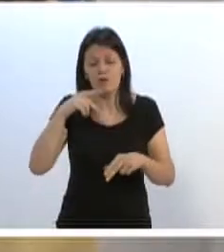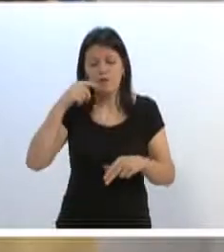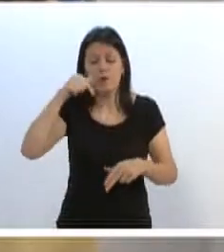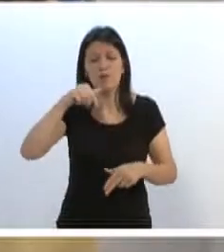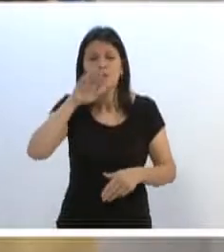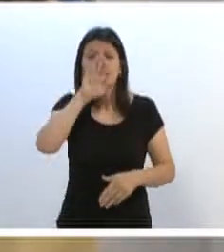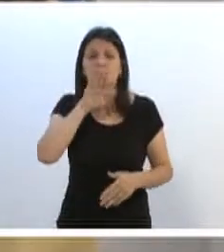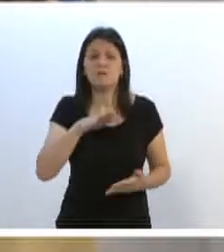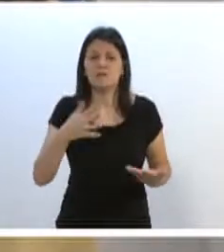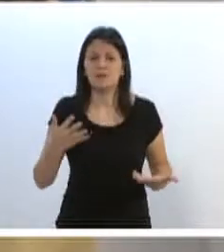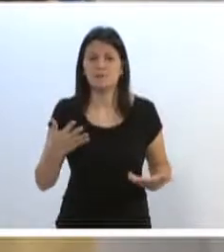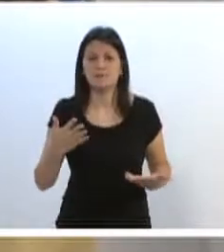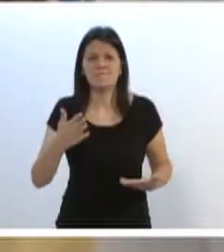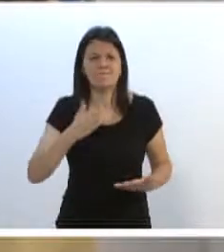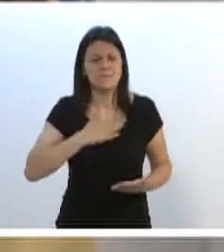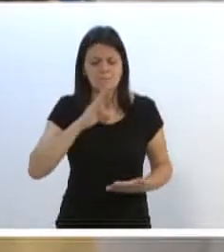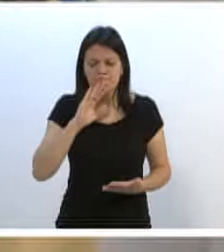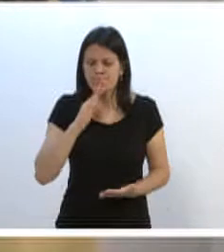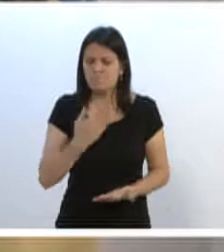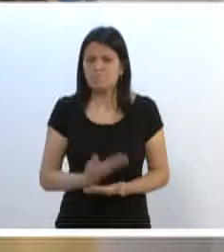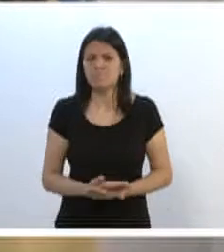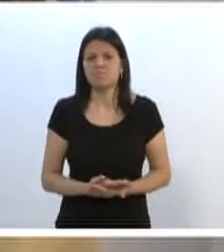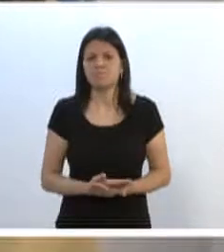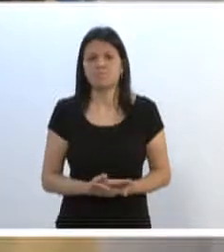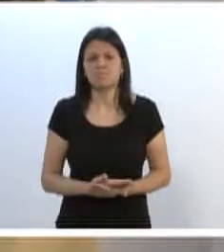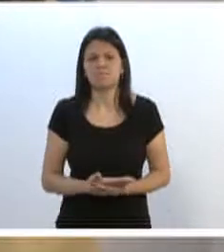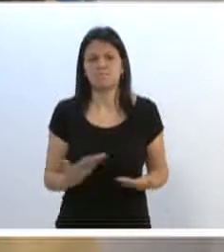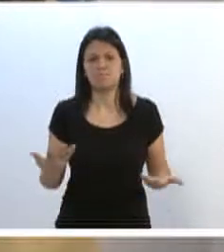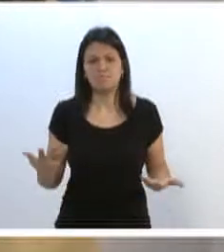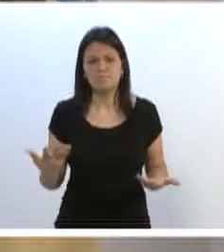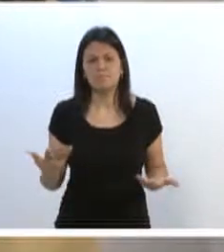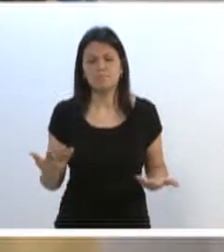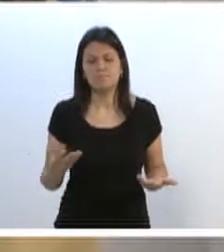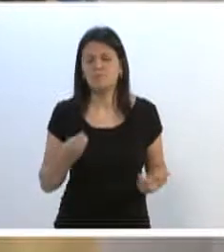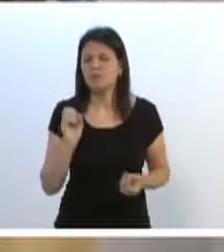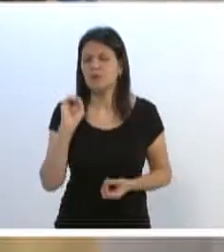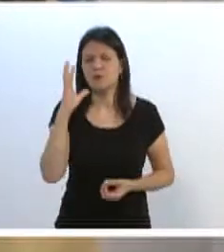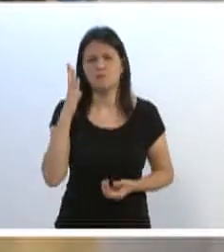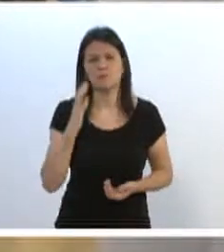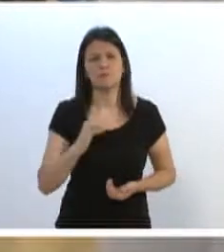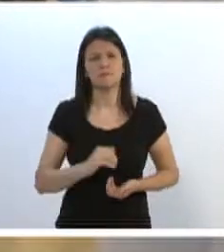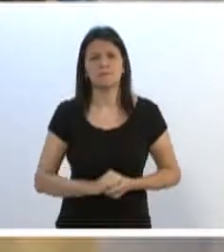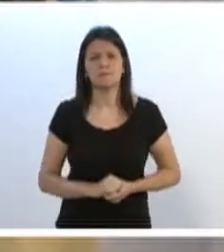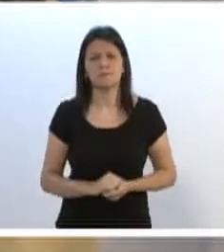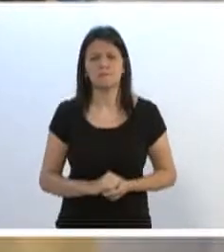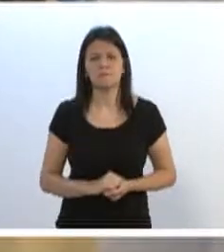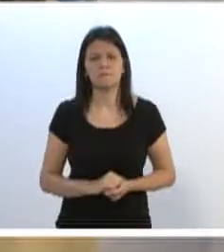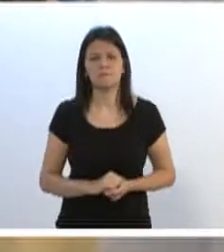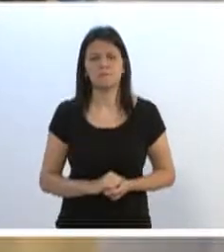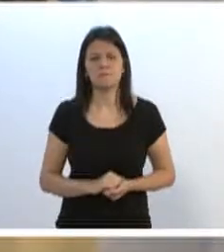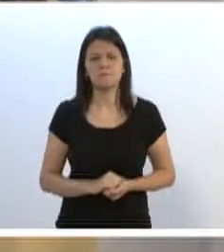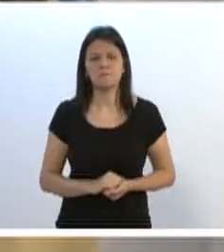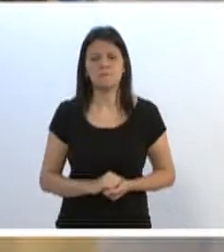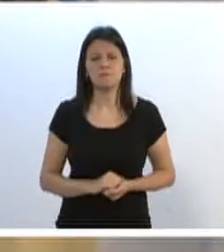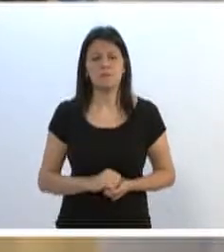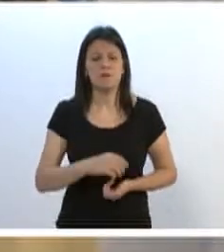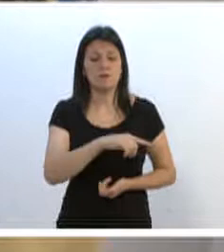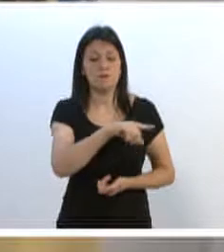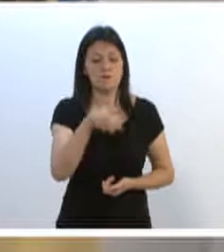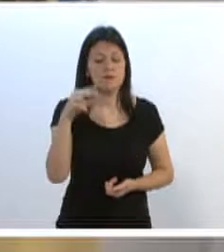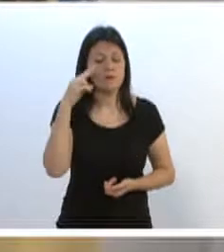tarde. Fica aqui a minha indignação com relação a esse processo. Os senhores veem muitas